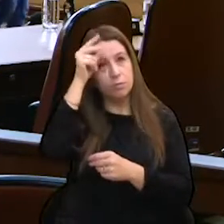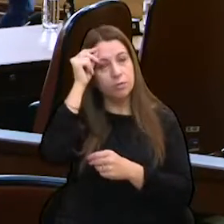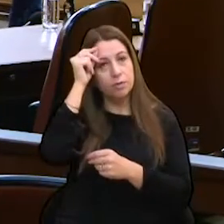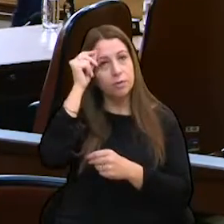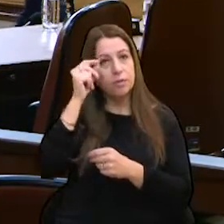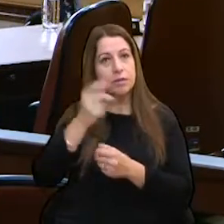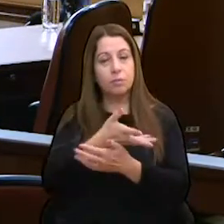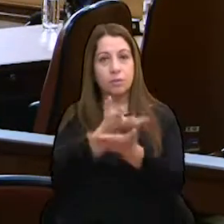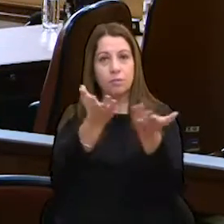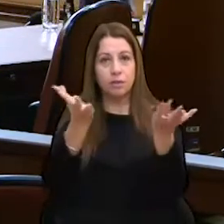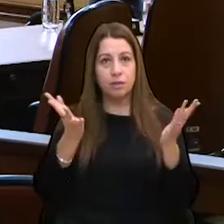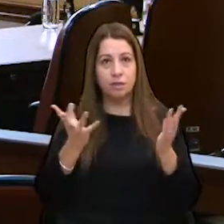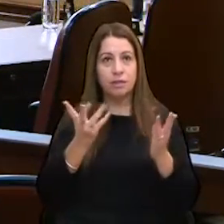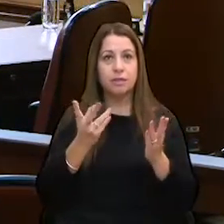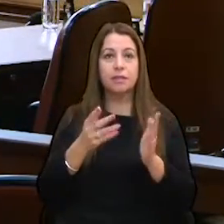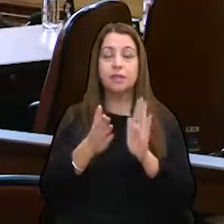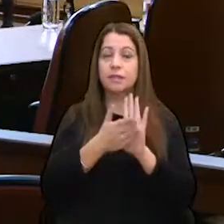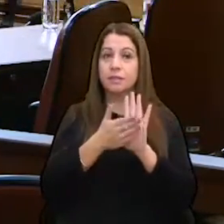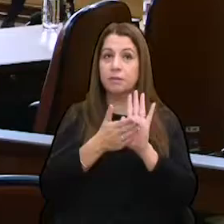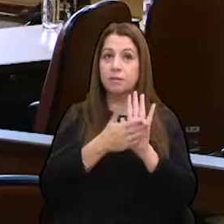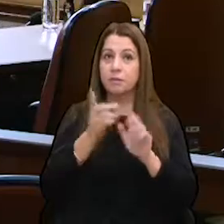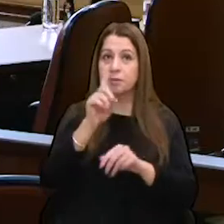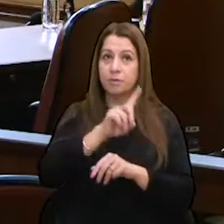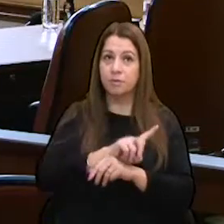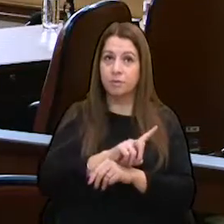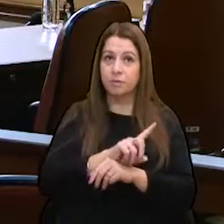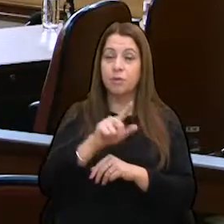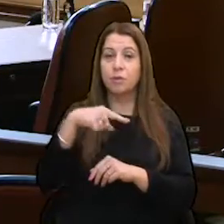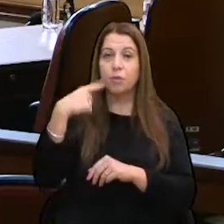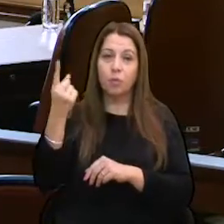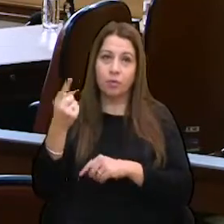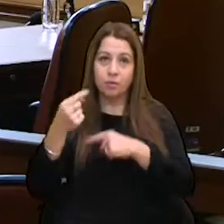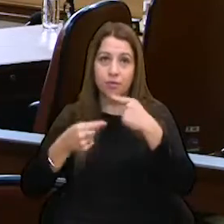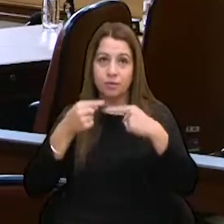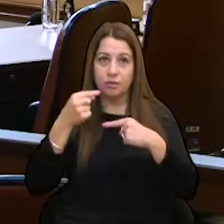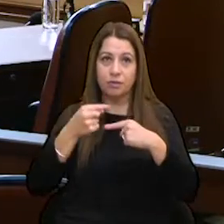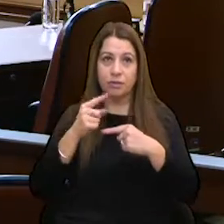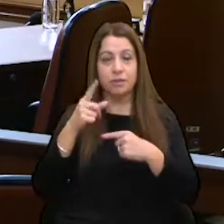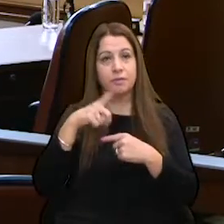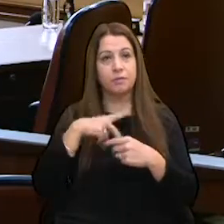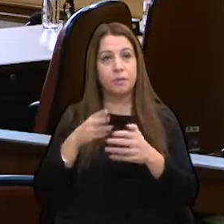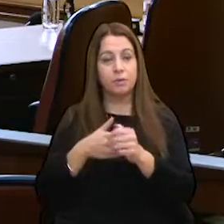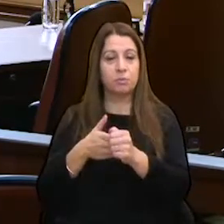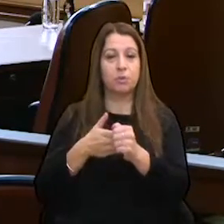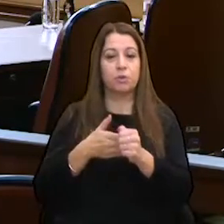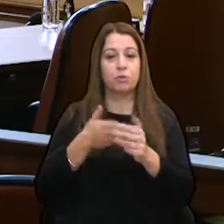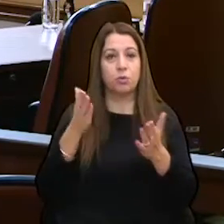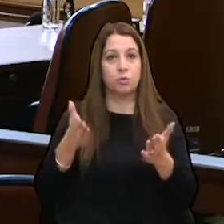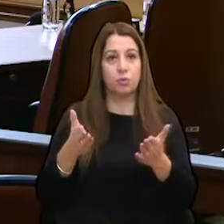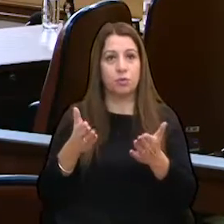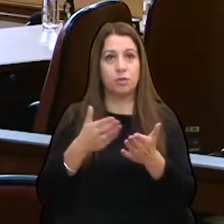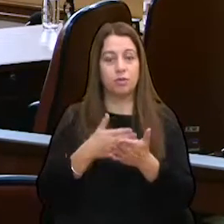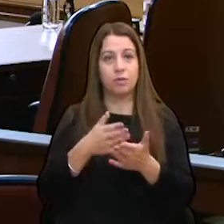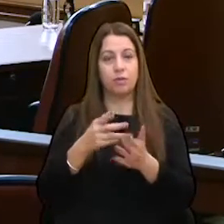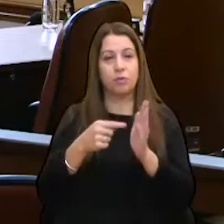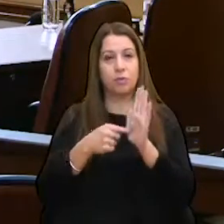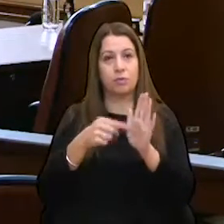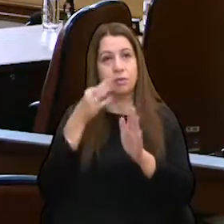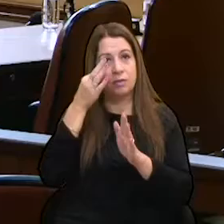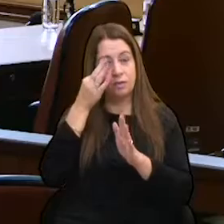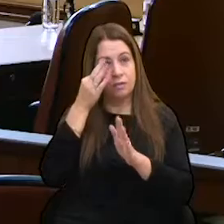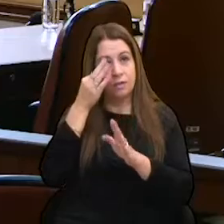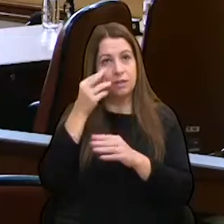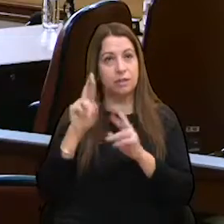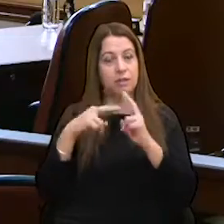do meio ambiente. Essas são as pautas do dia, mas outras discussões virão e vocês acompanham a partir de agora com a transmissão ao vivo